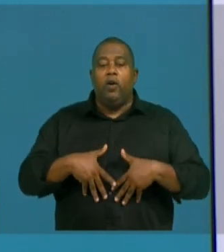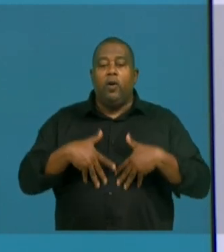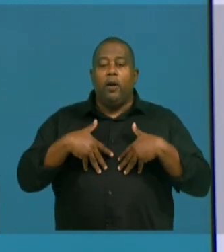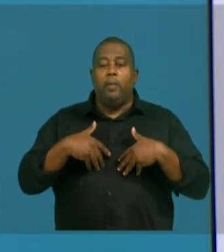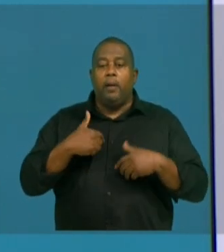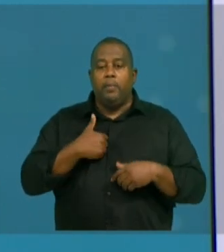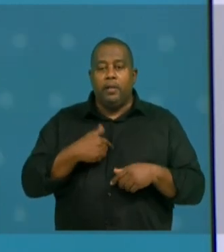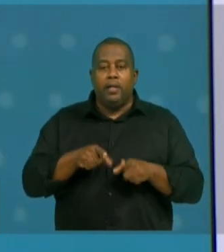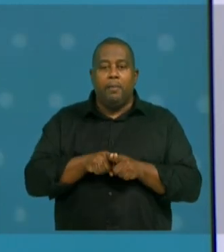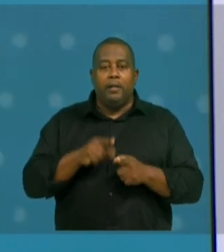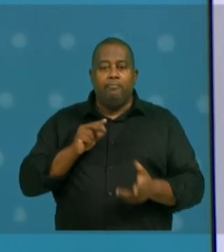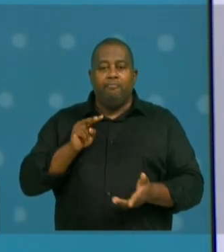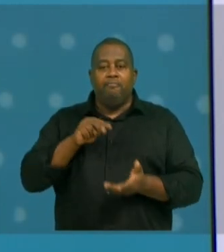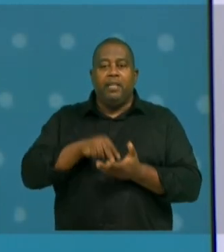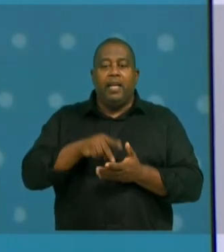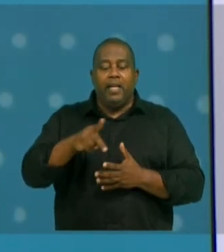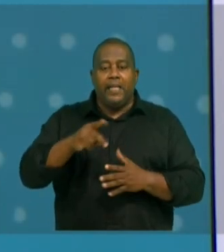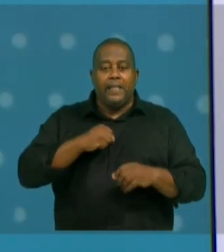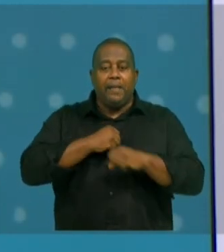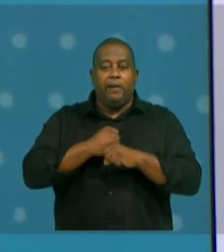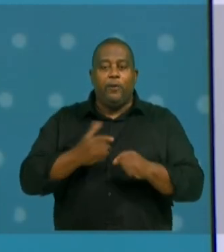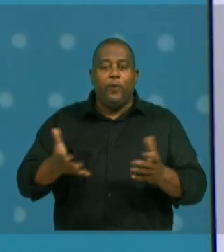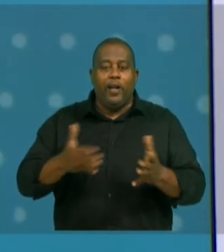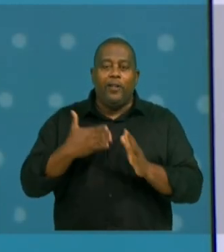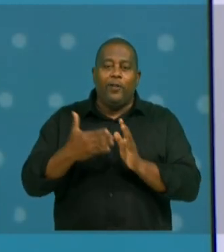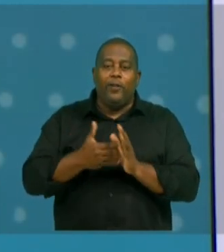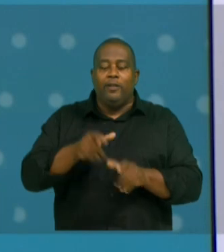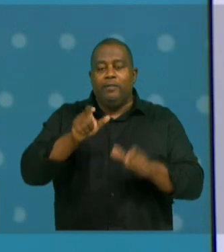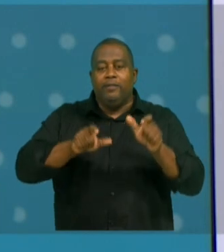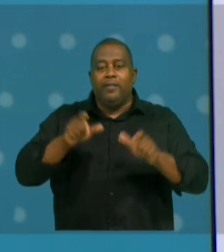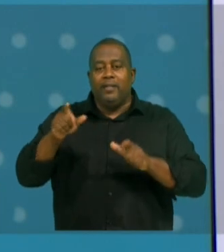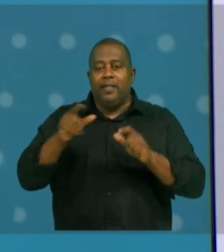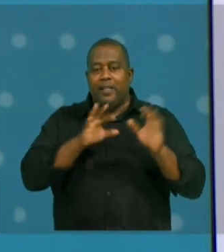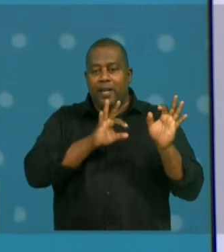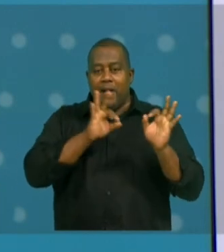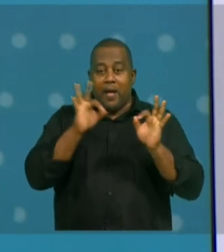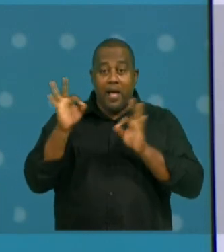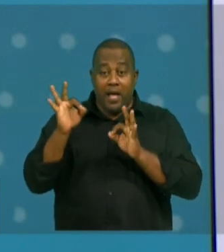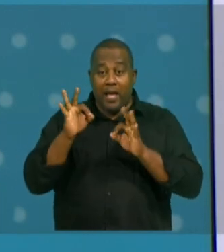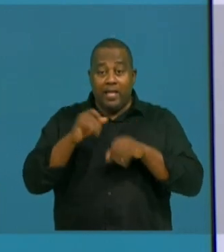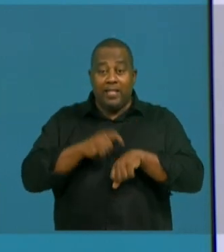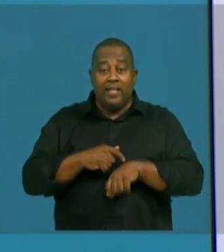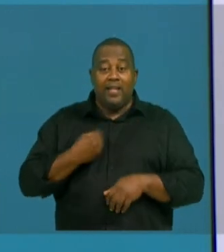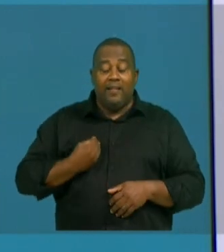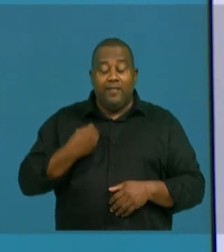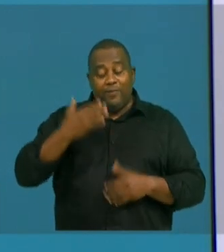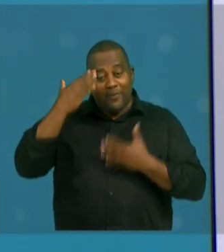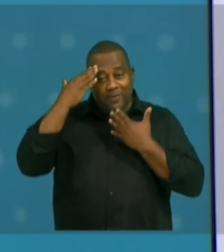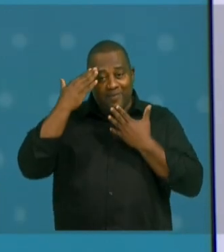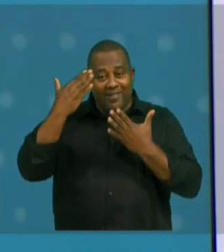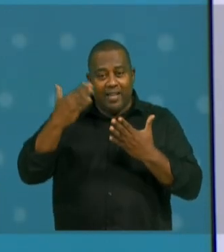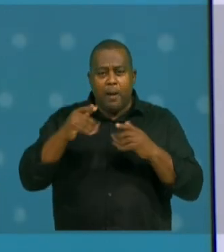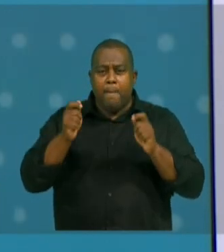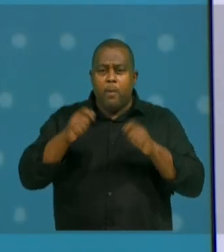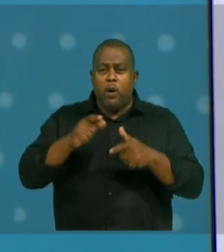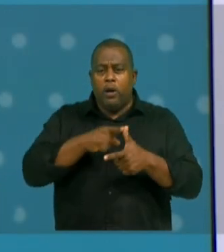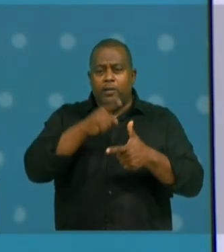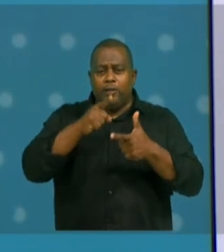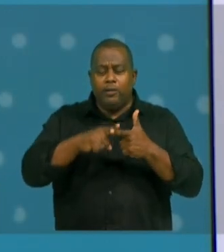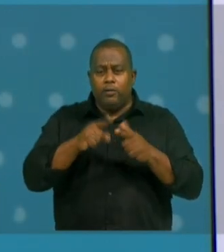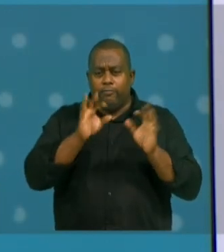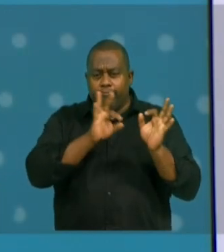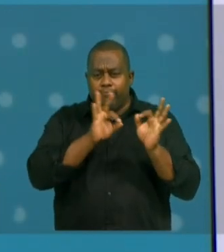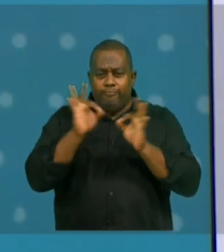mim também estar aqui nesse debate hoje e a todos vocês que nos acompanharam ao vivo muito obrigada você pode rever o